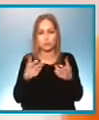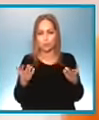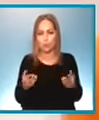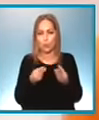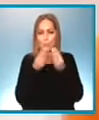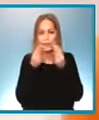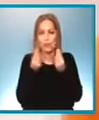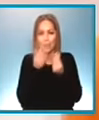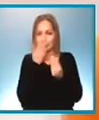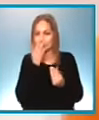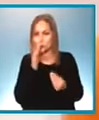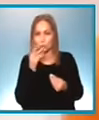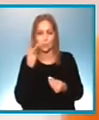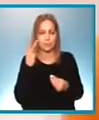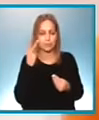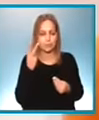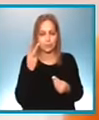ser, maneira de viver.